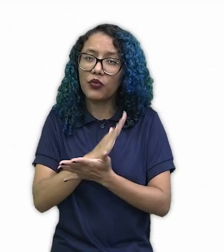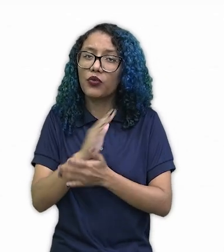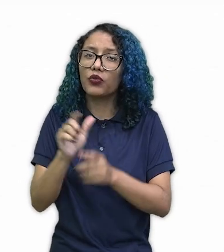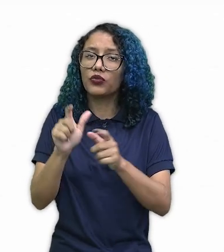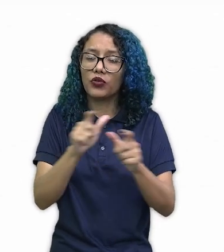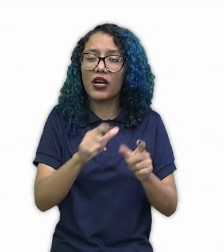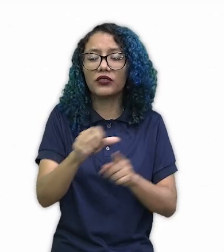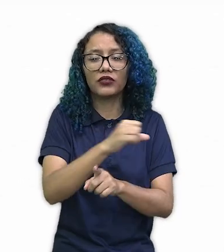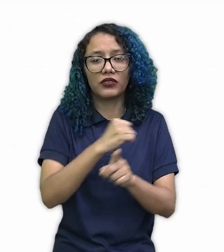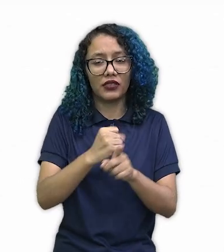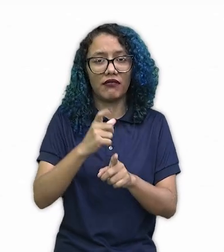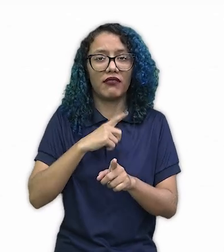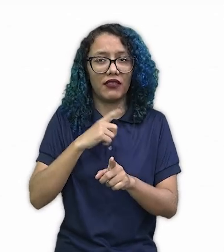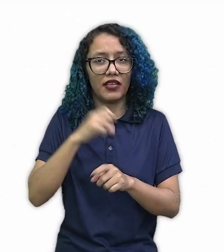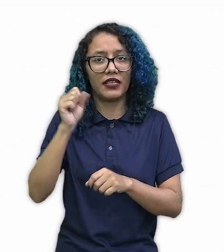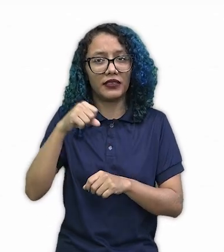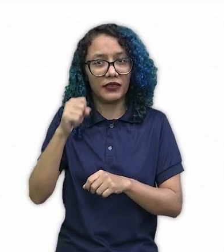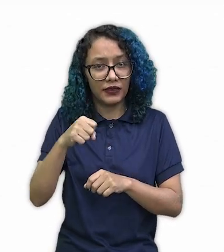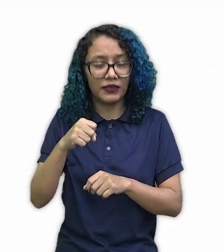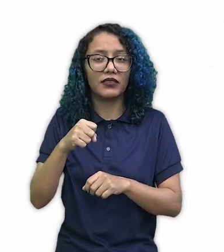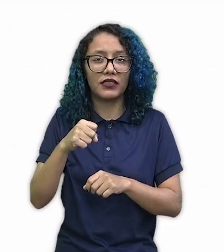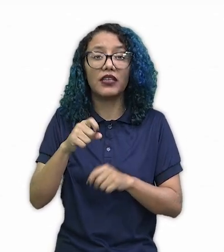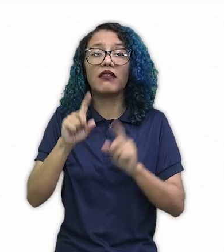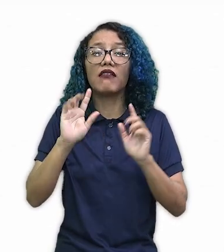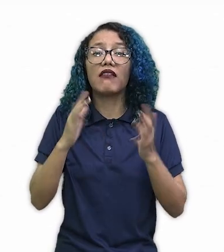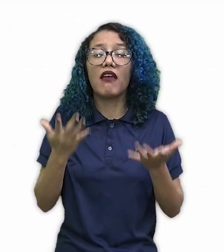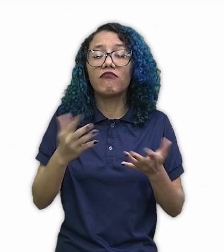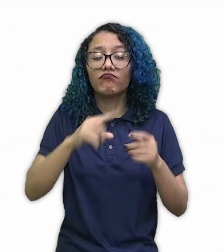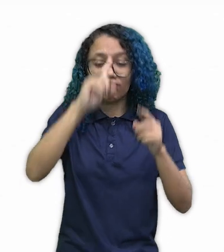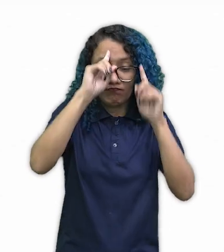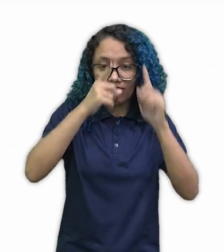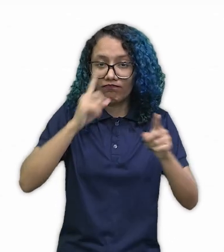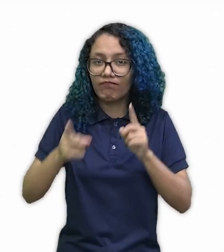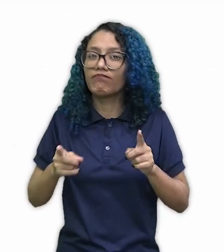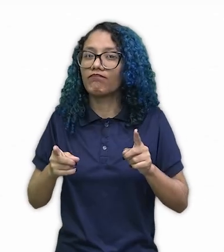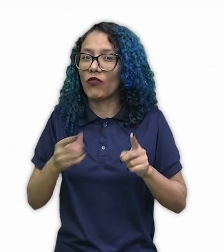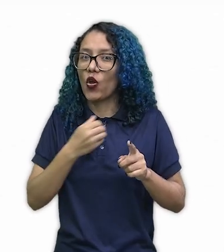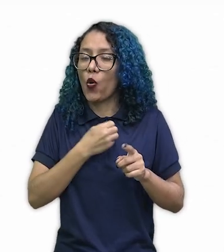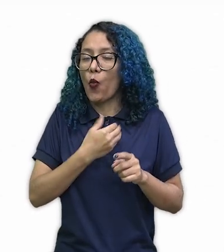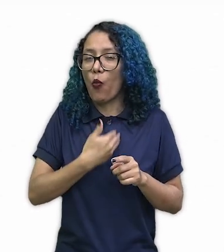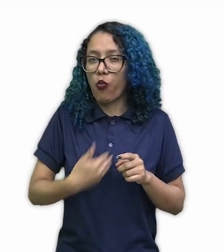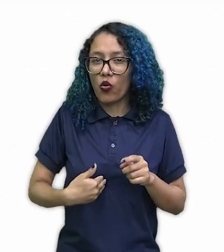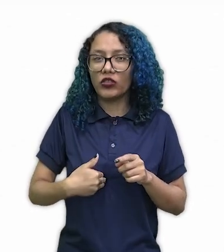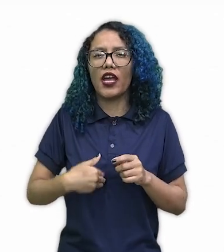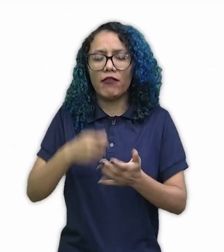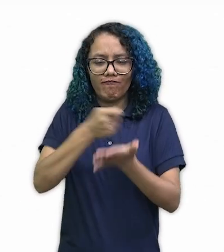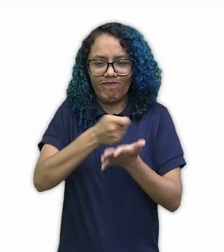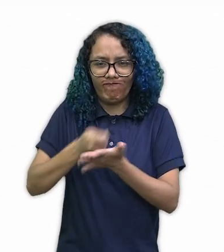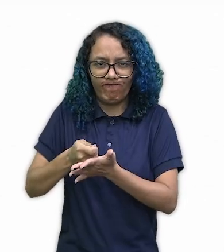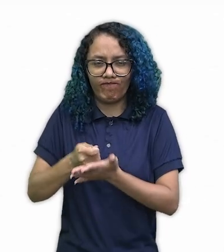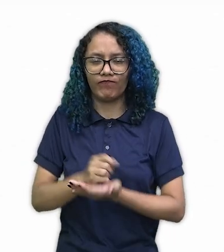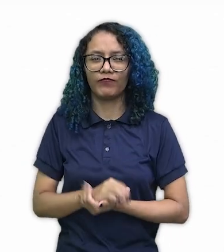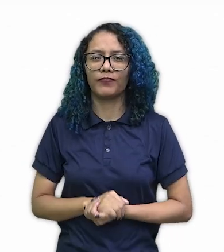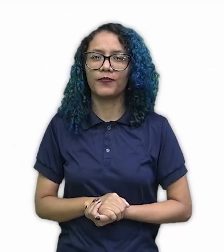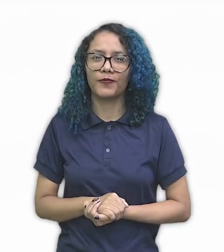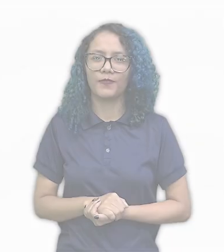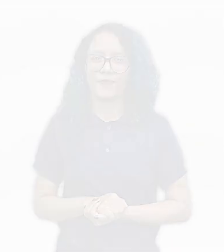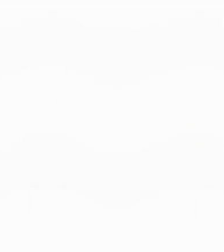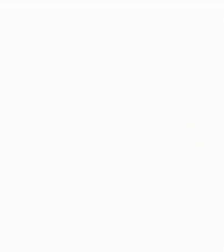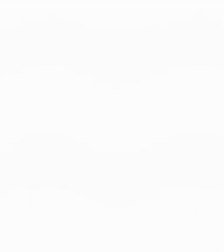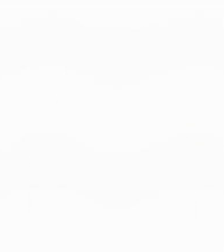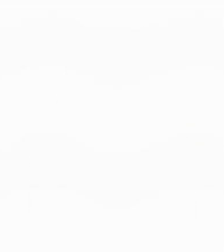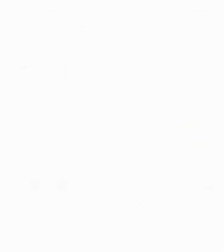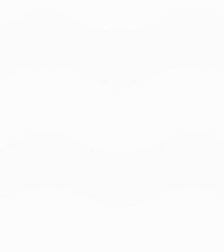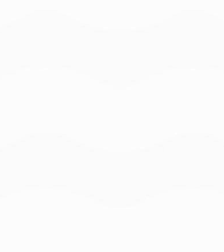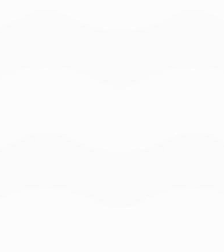algumas sociedades existe o quê? O papel do ditador, que é um poder despótico, né?